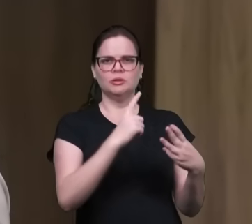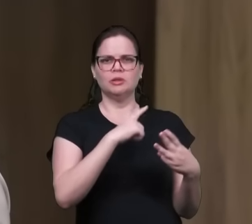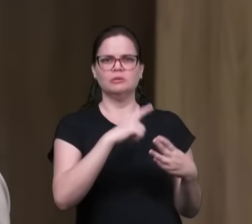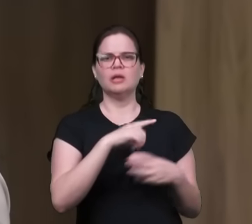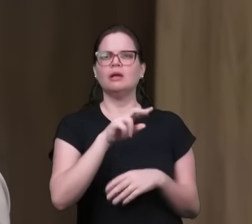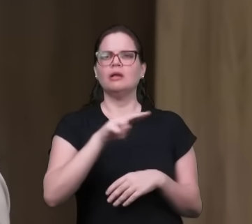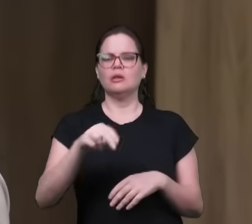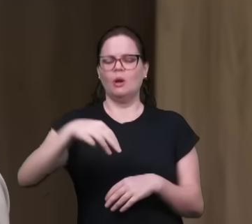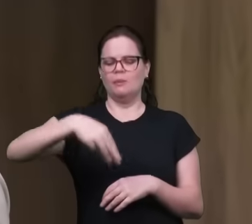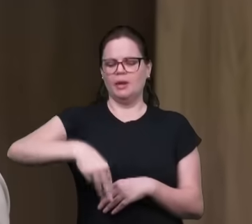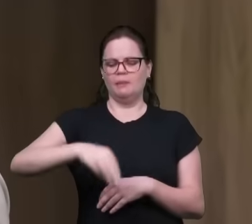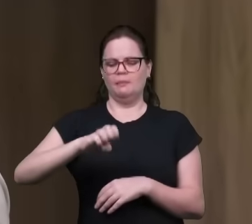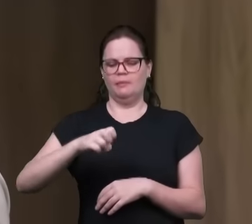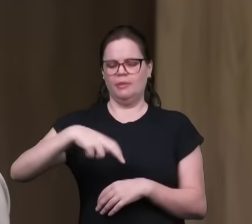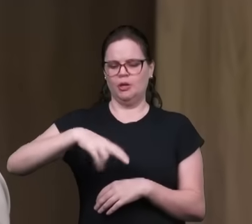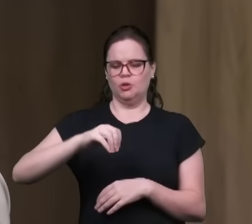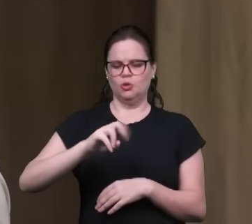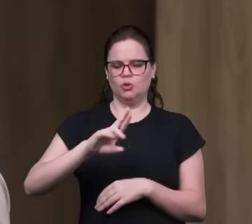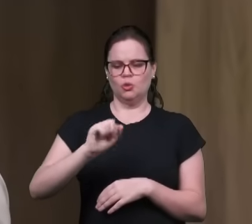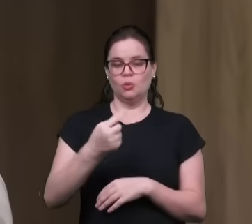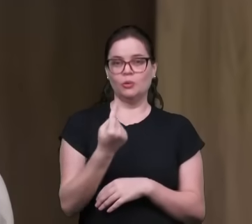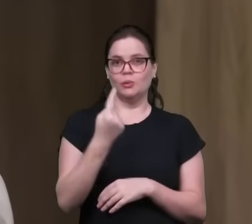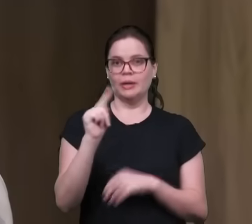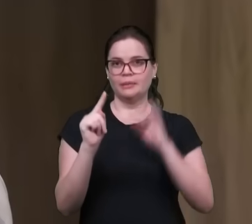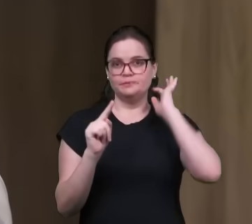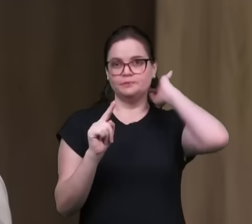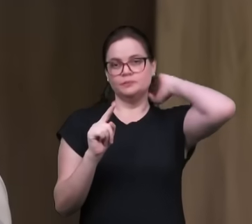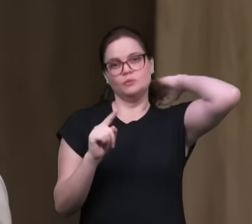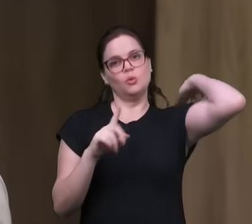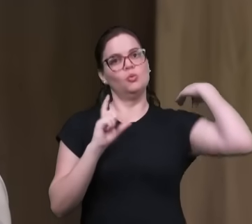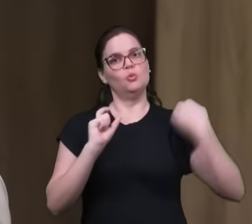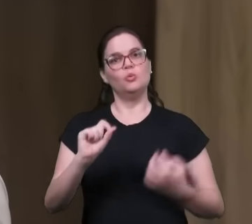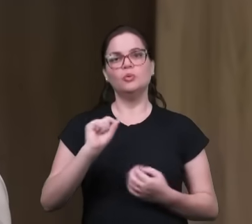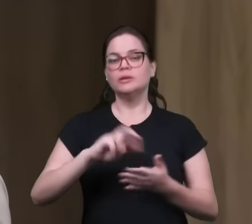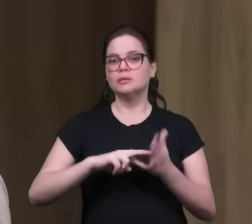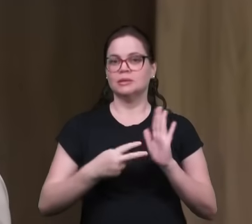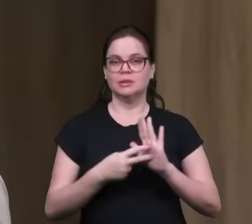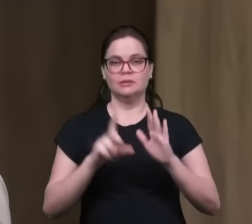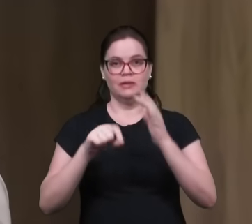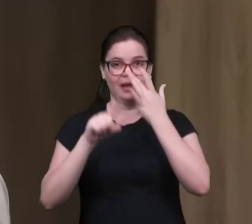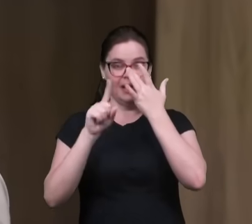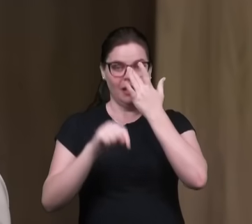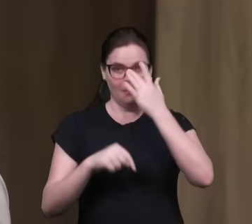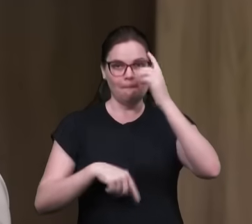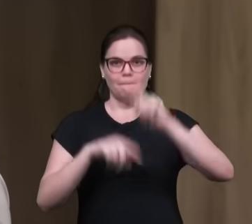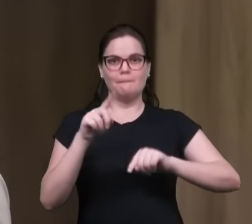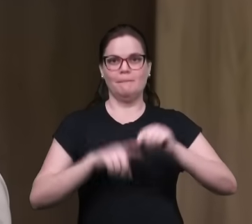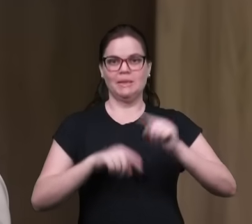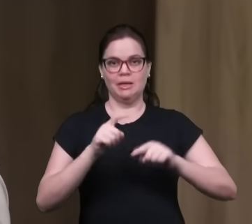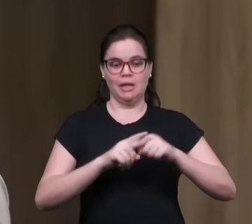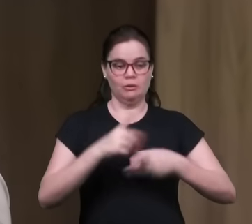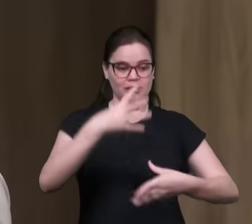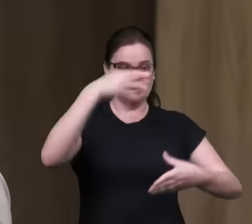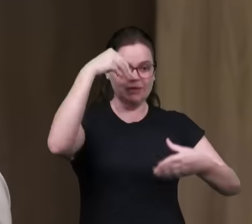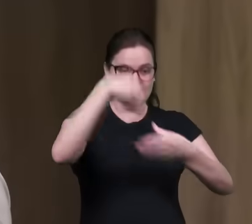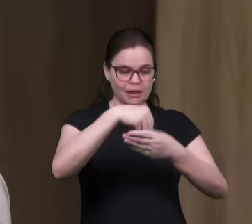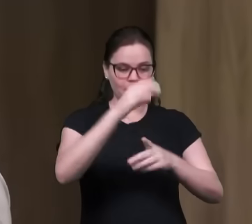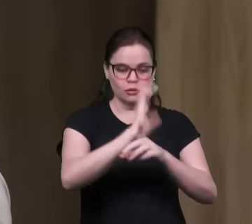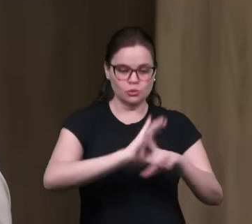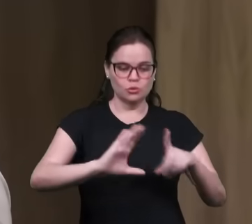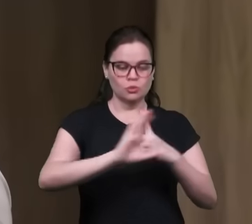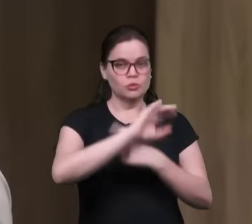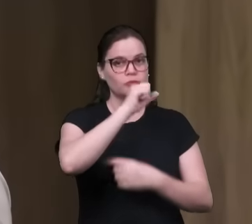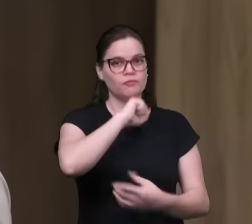né? A menorá ou castiçal. O que era o castiçal? Era um elemento que fazia parte do culto do Velho